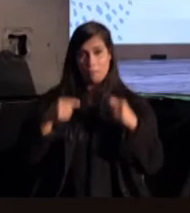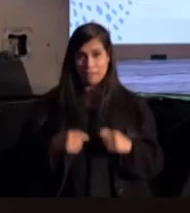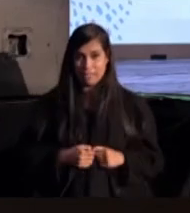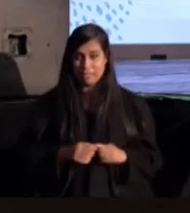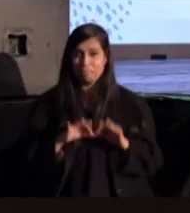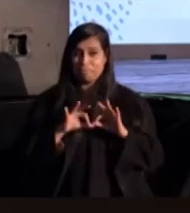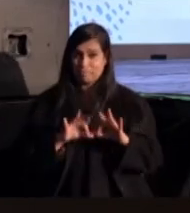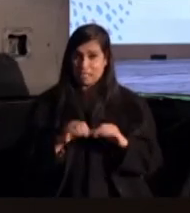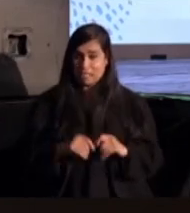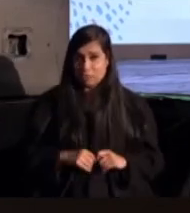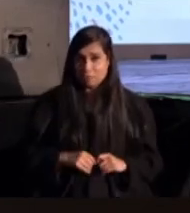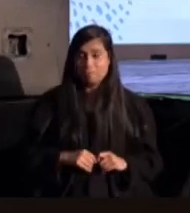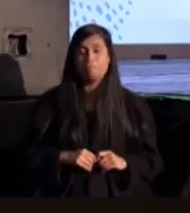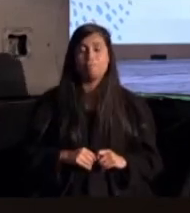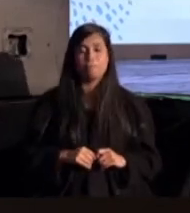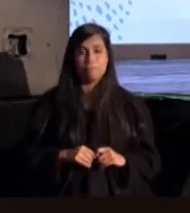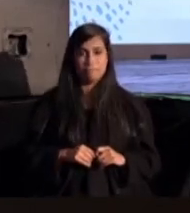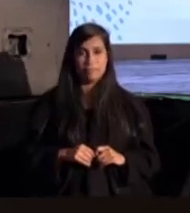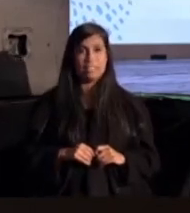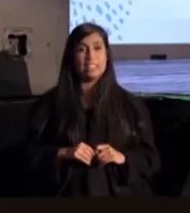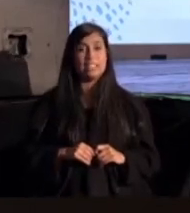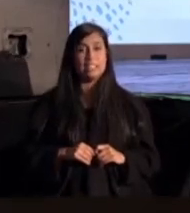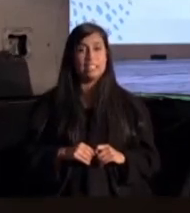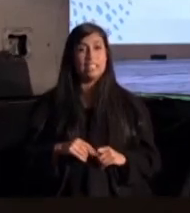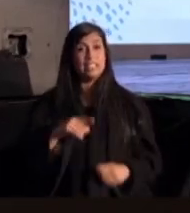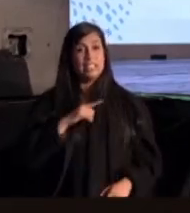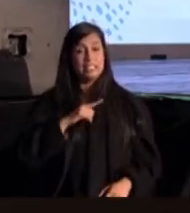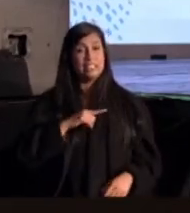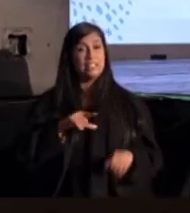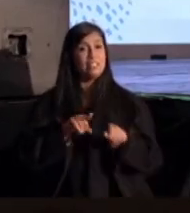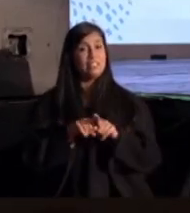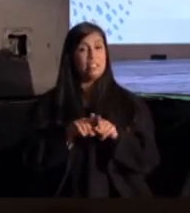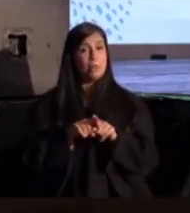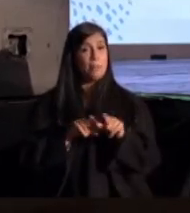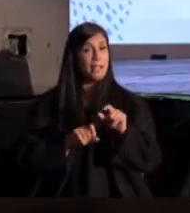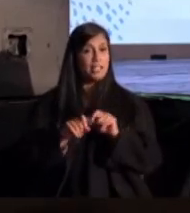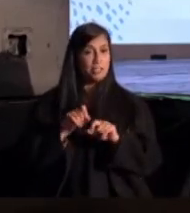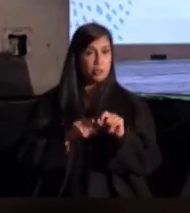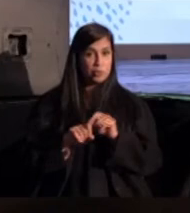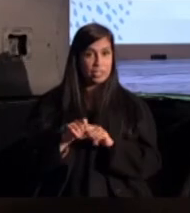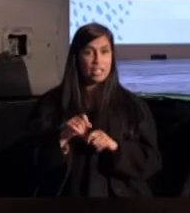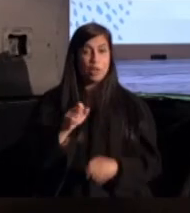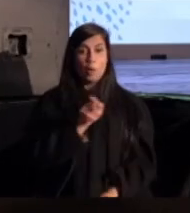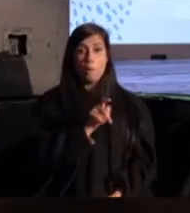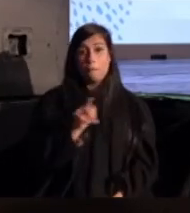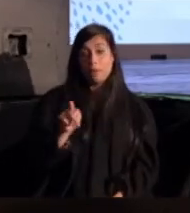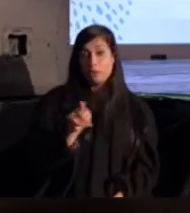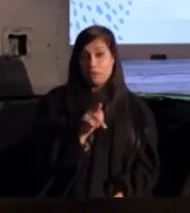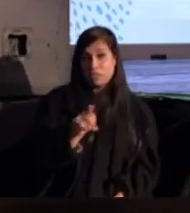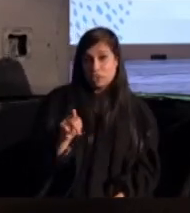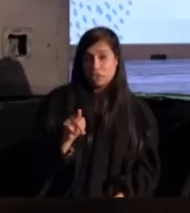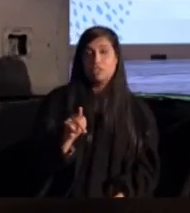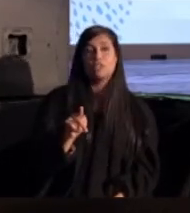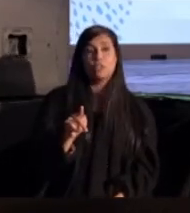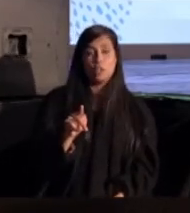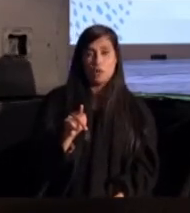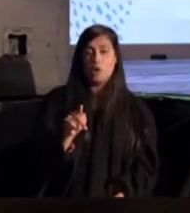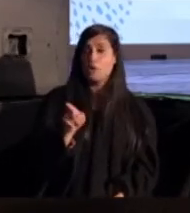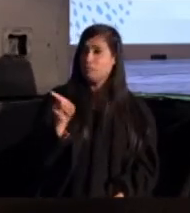E ainda, para a gente passar para o professor Otazo colocar,